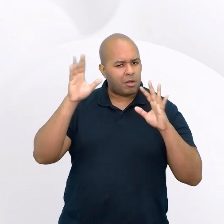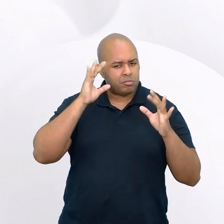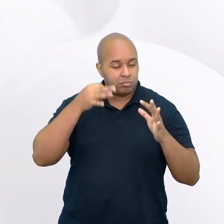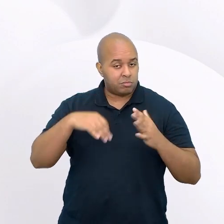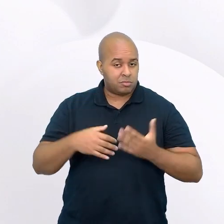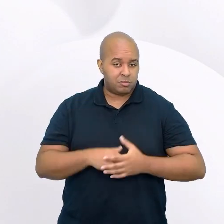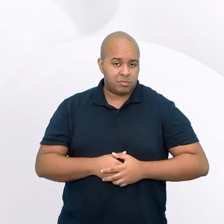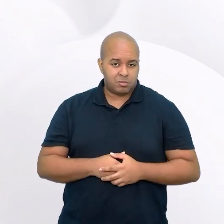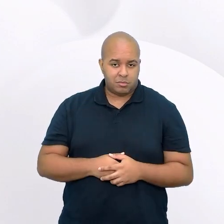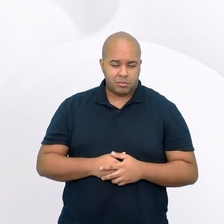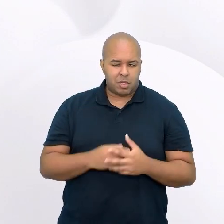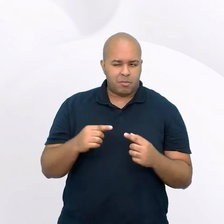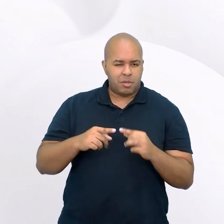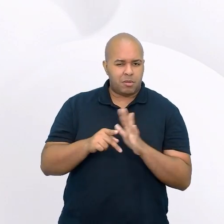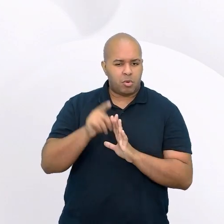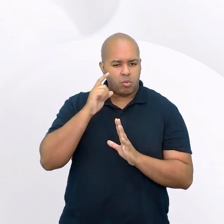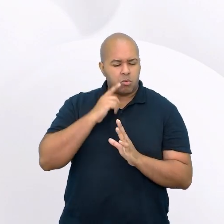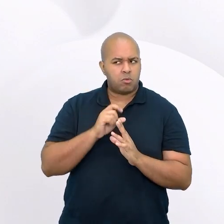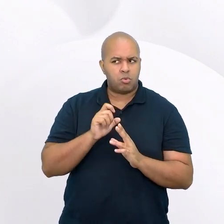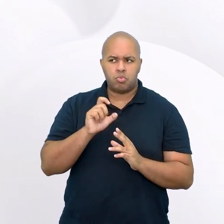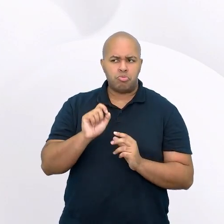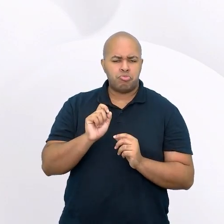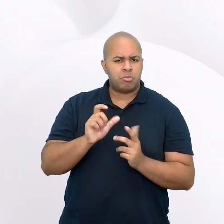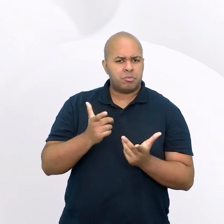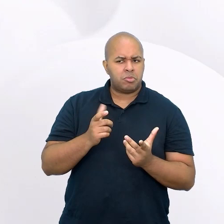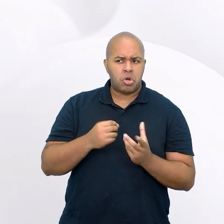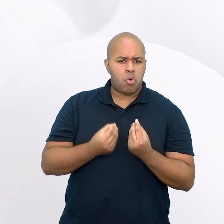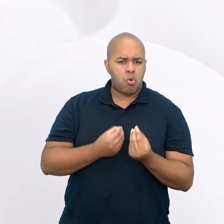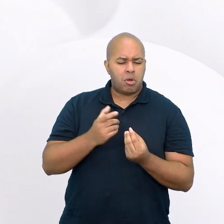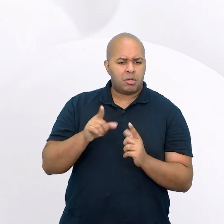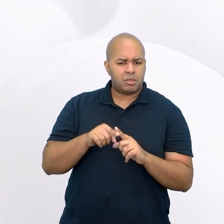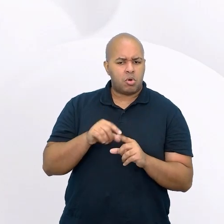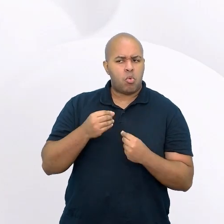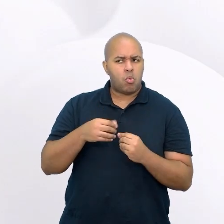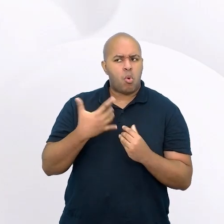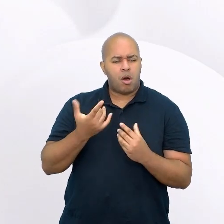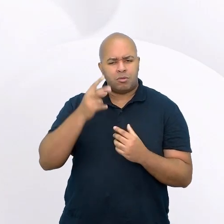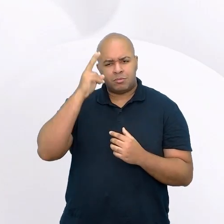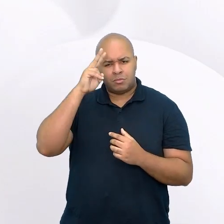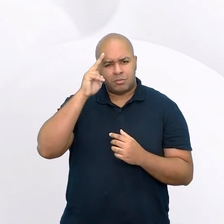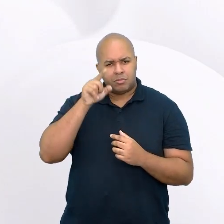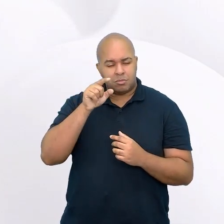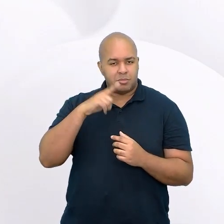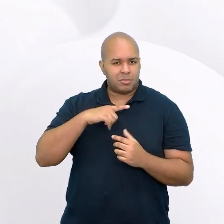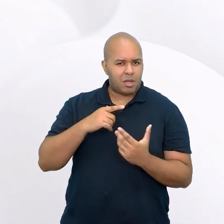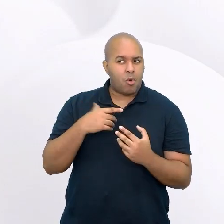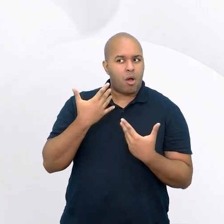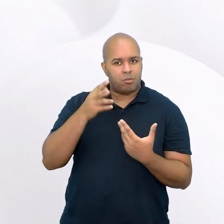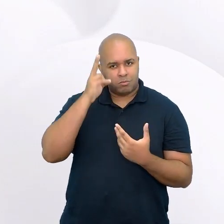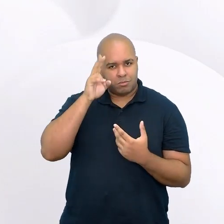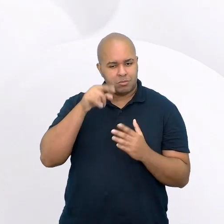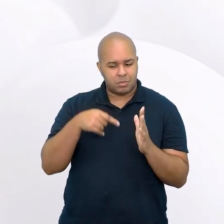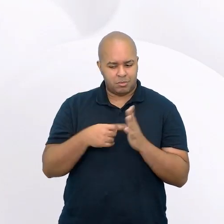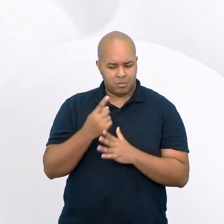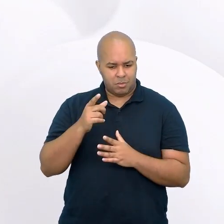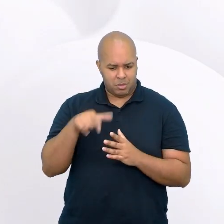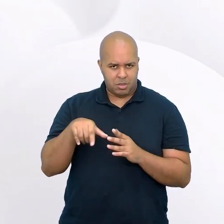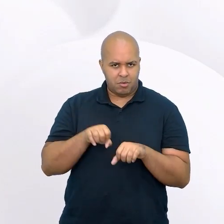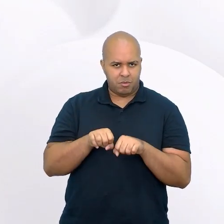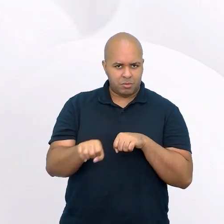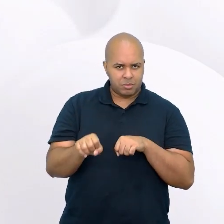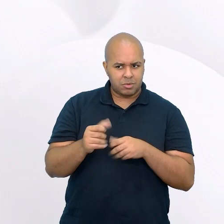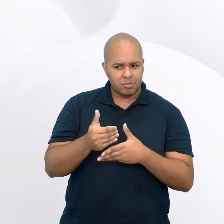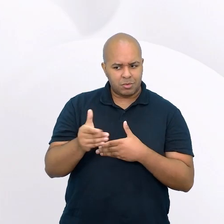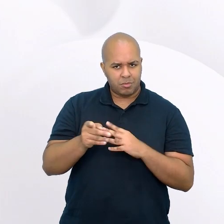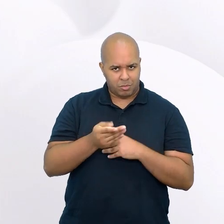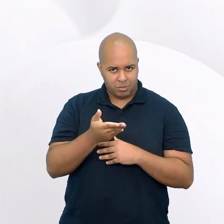né sobre o que foi como que Quais são as memórias que vocês têm dessa dessa formação